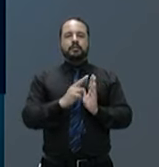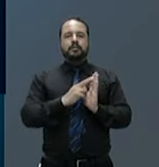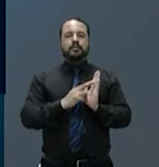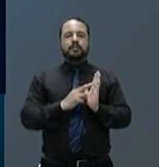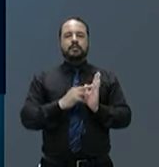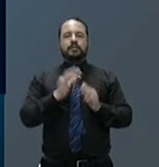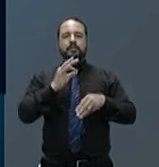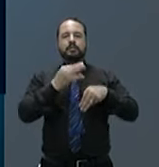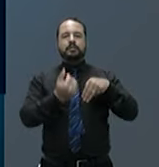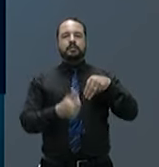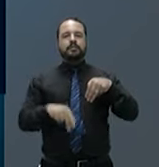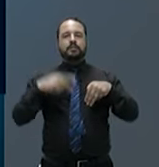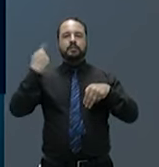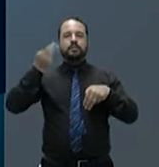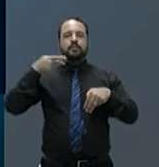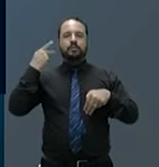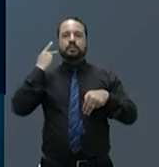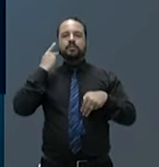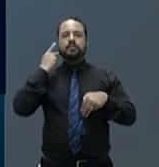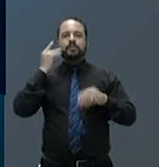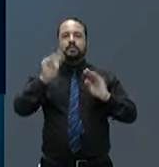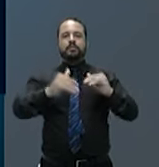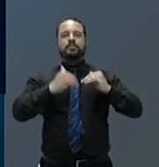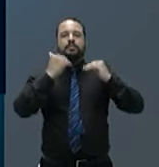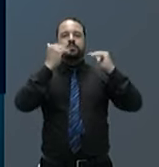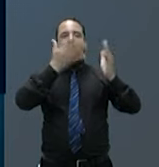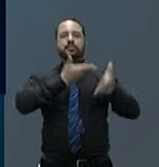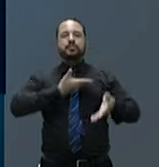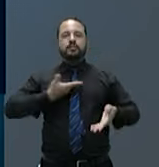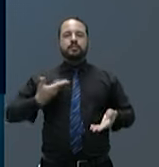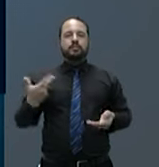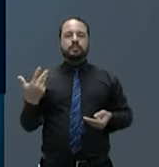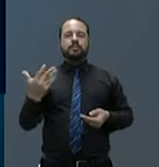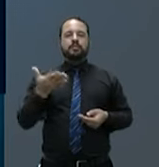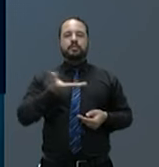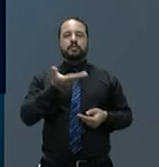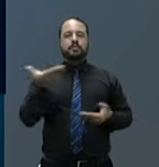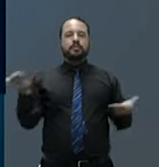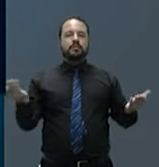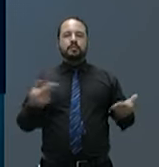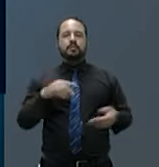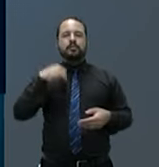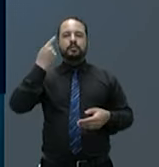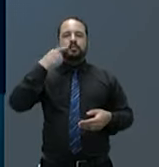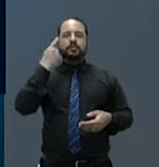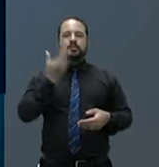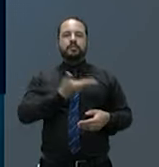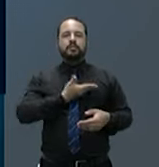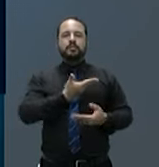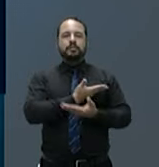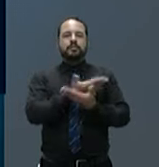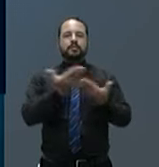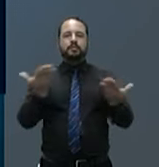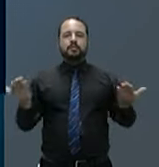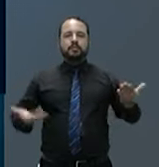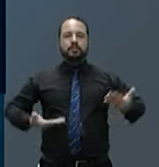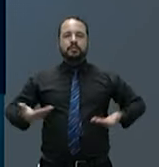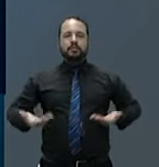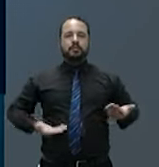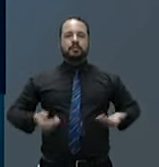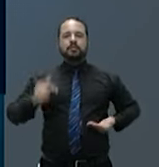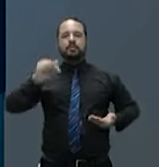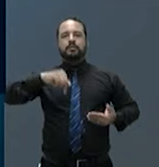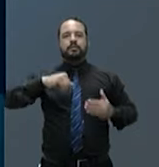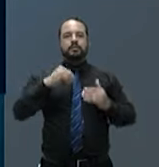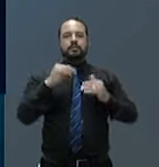senhor subprocurador da República, os demais colegas advogados e servidores dessa casa. O caso